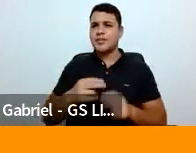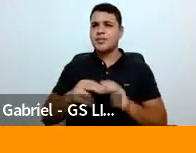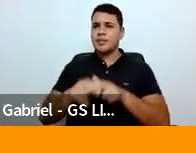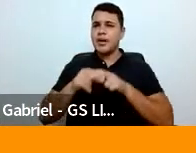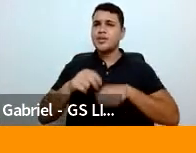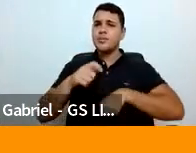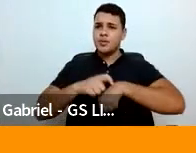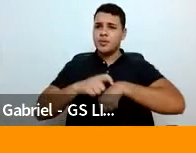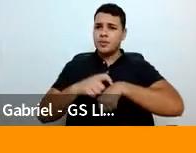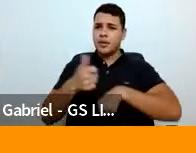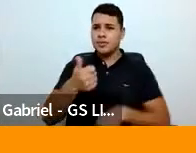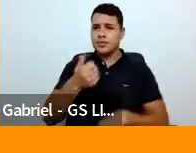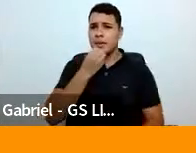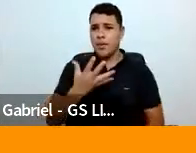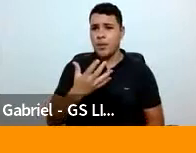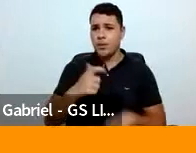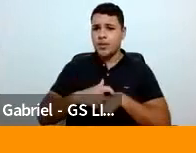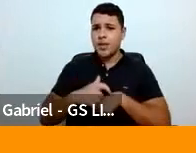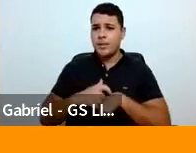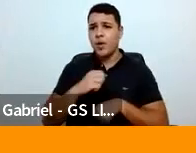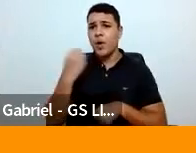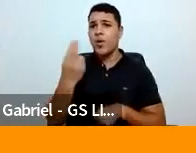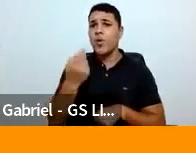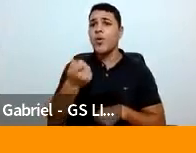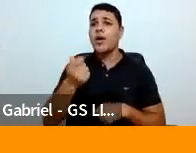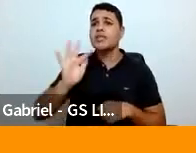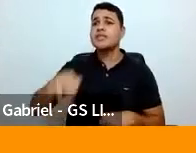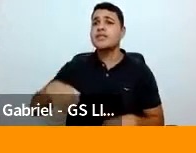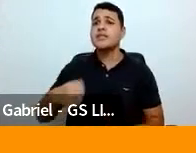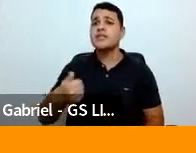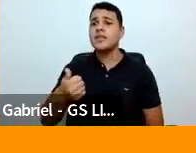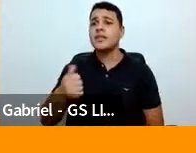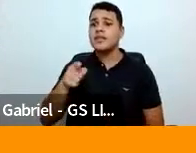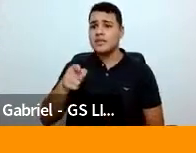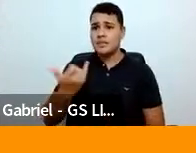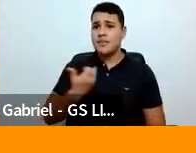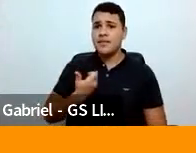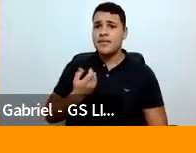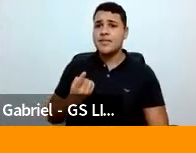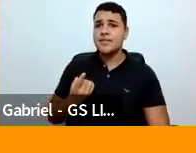está? Estou ainda de boa aí, né? Não sei, fiquei perdida, Vanessa, me conta.